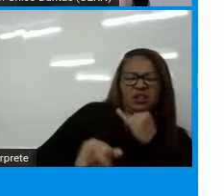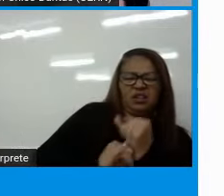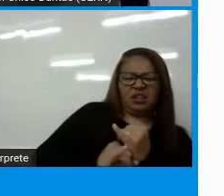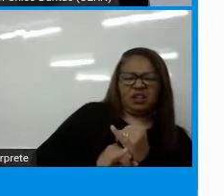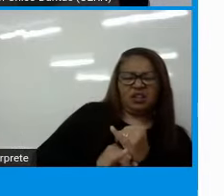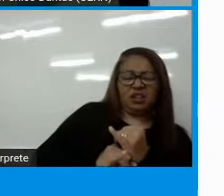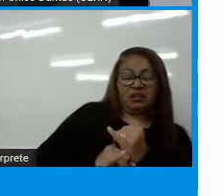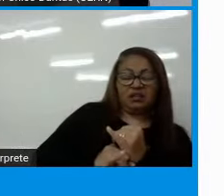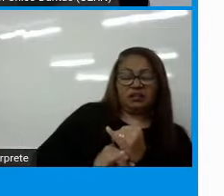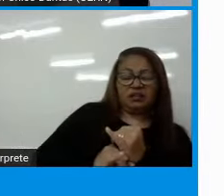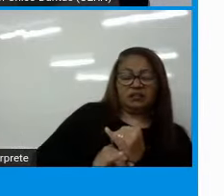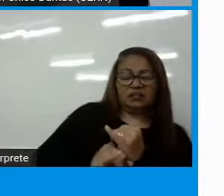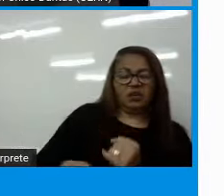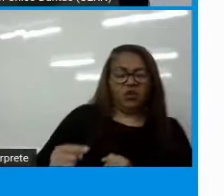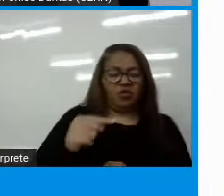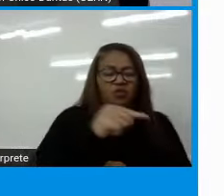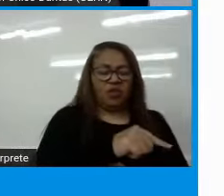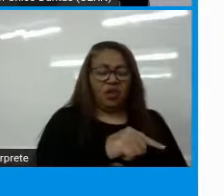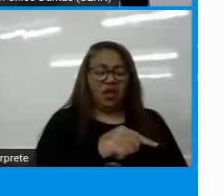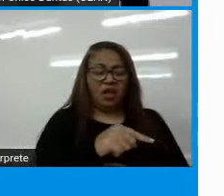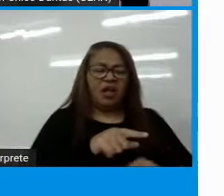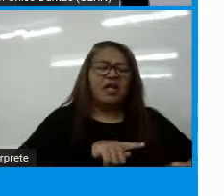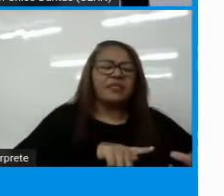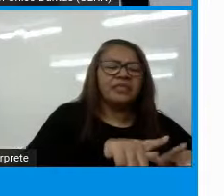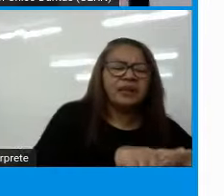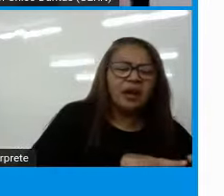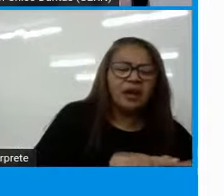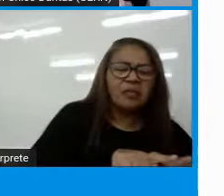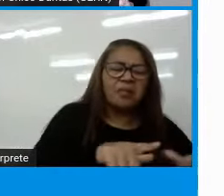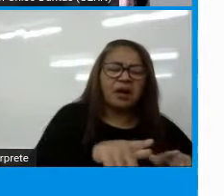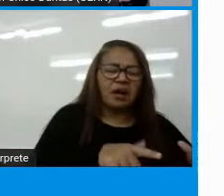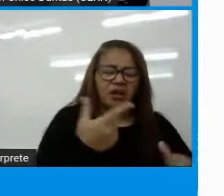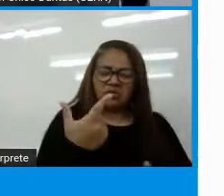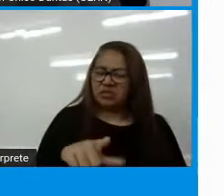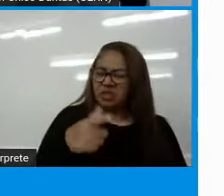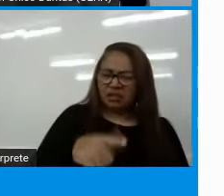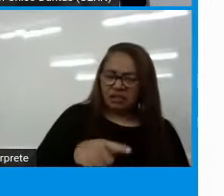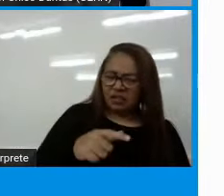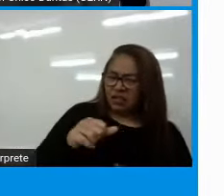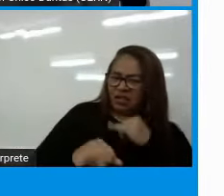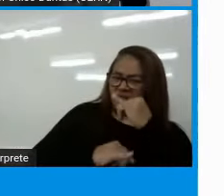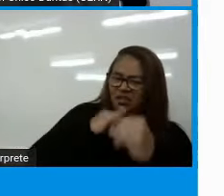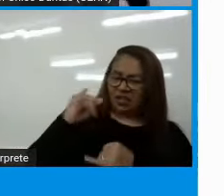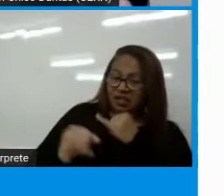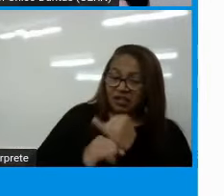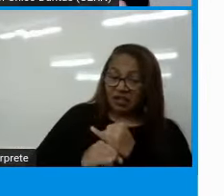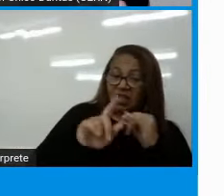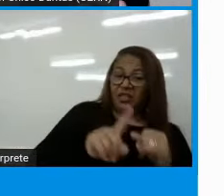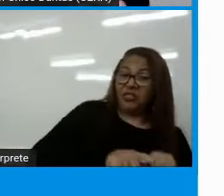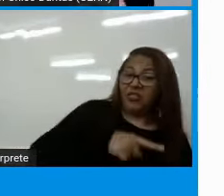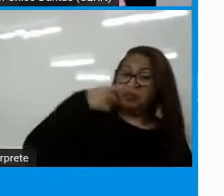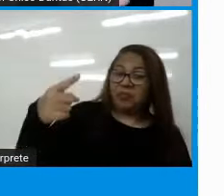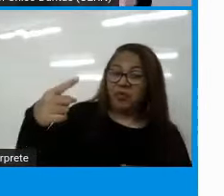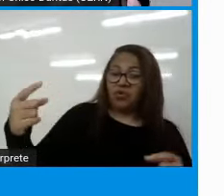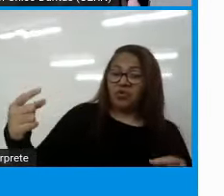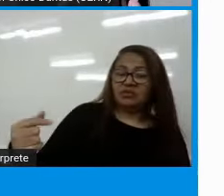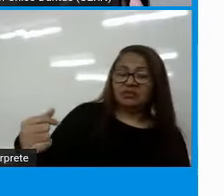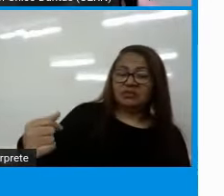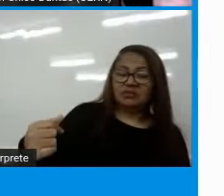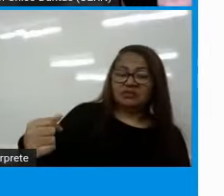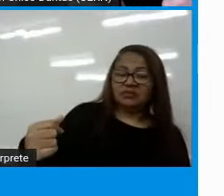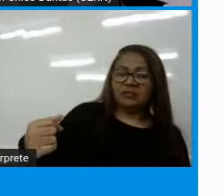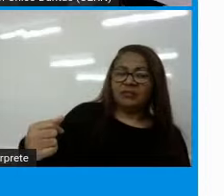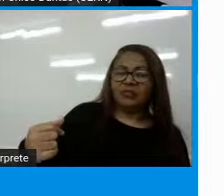trabalho lá nos aplicativos e serviços da Google. Quando eu me reconectar à internet, automaticamente tudo vai